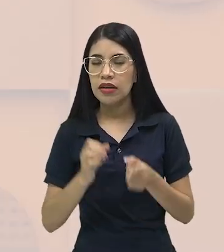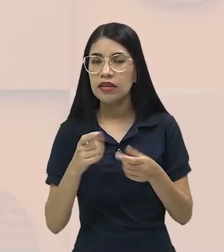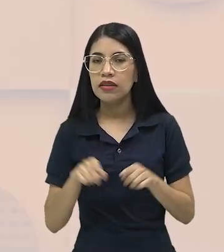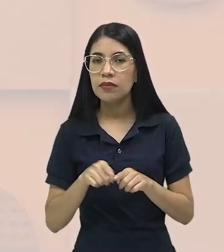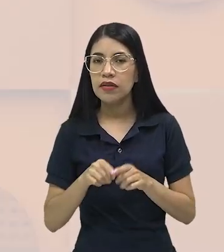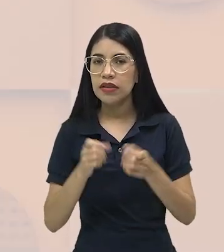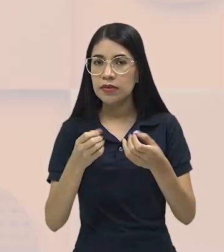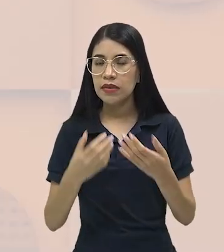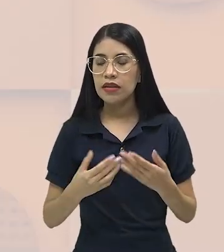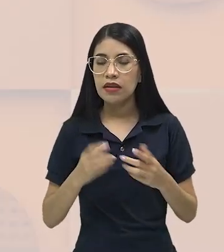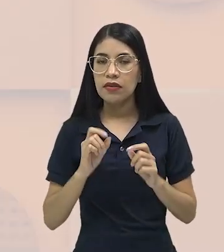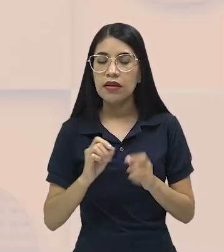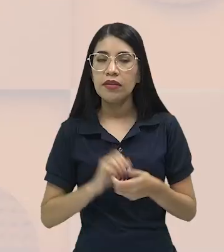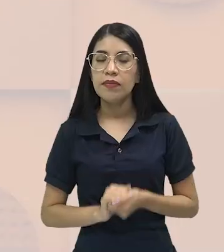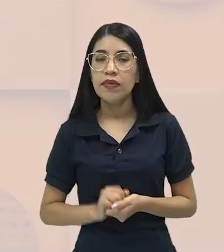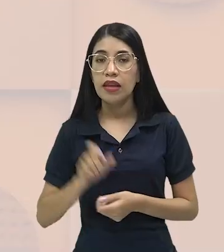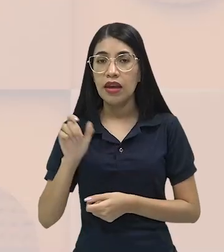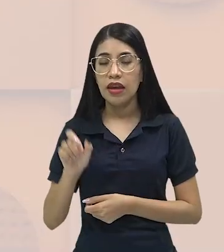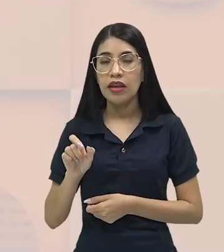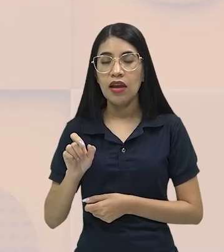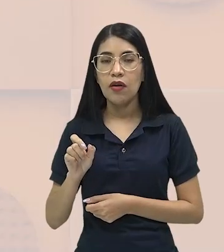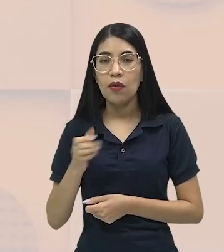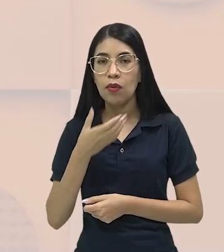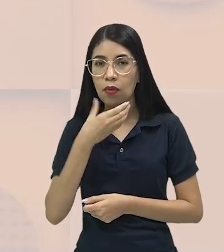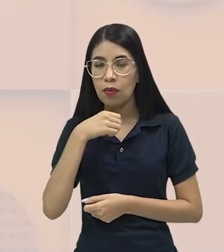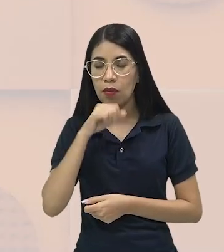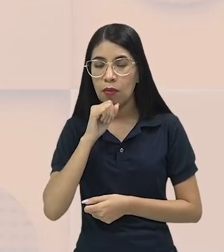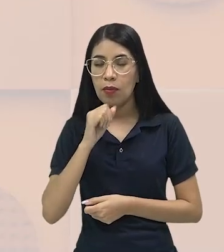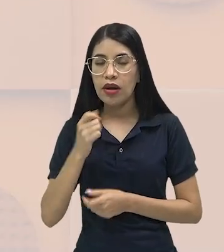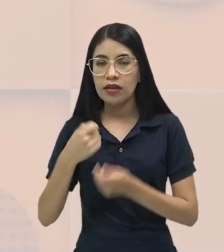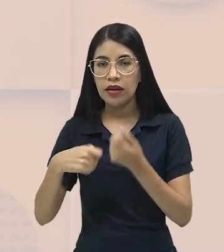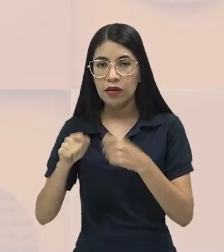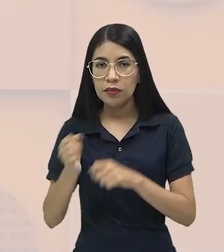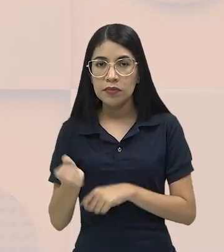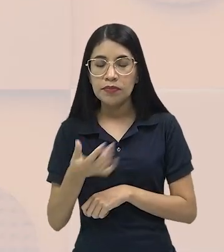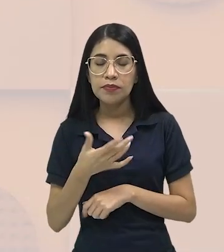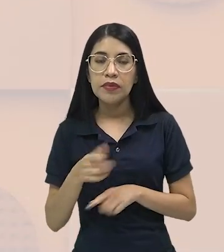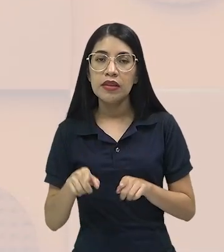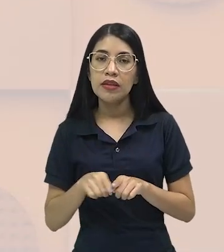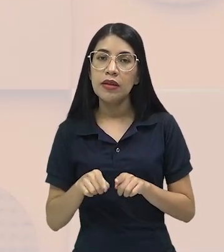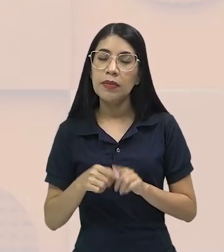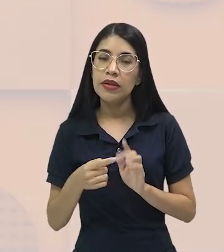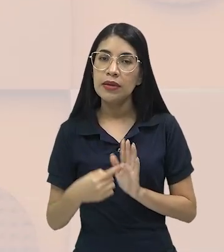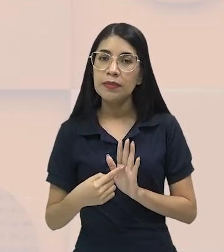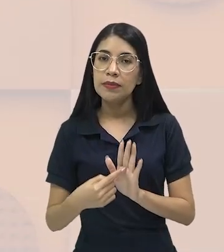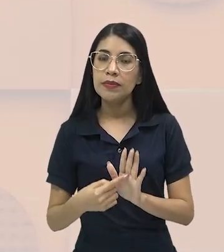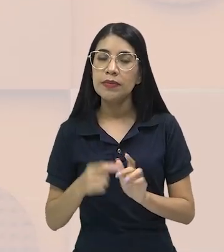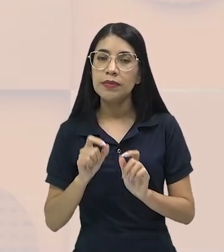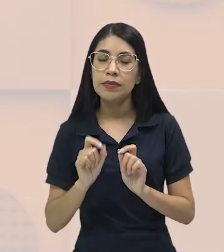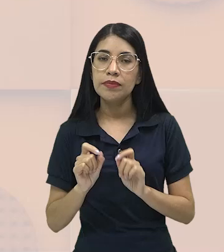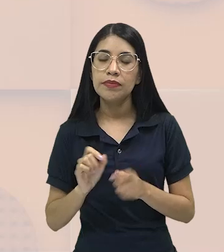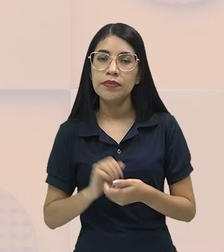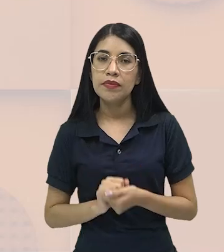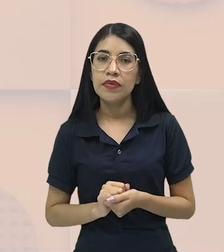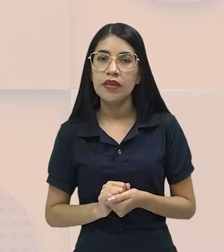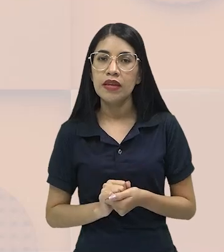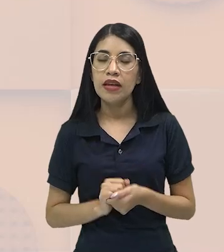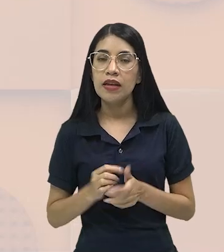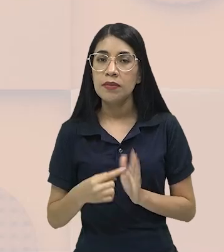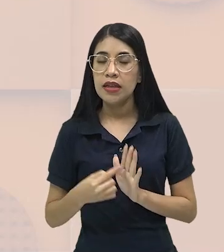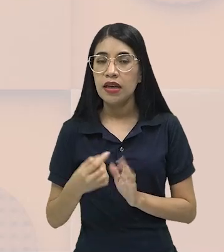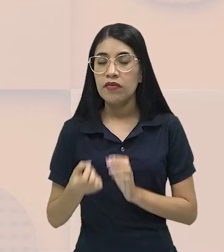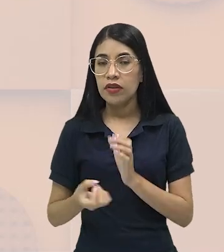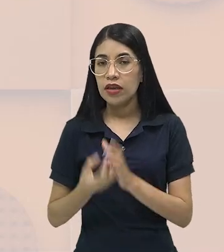né? Ele é considerado aí o pai da economia moderna e vai trazer basicamente a